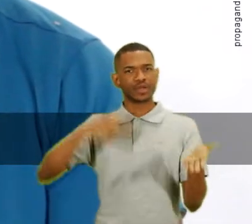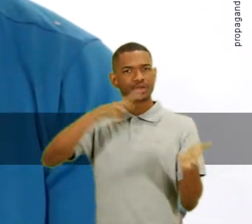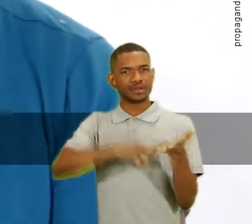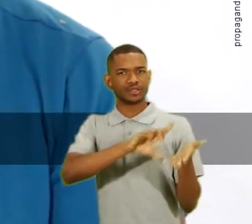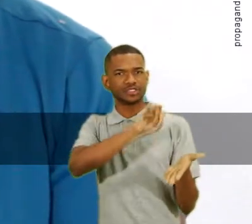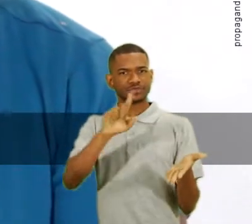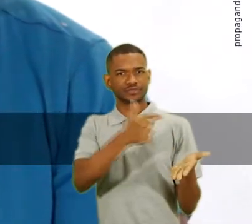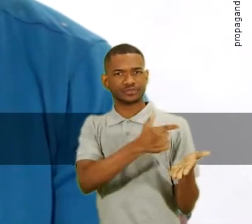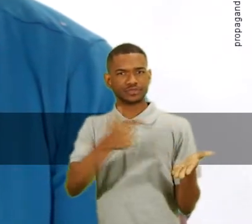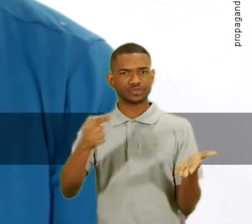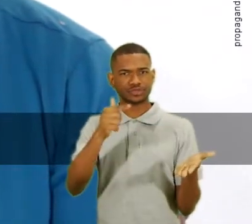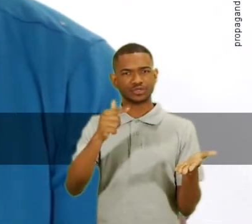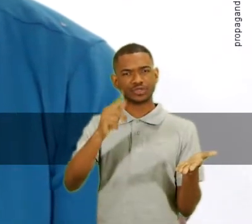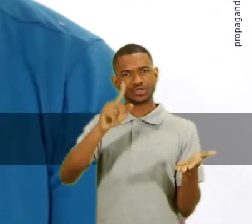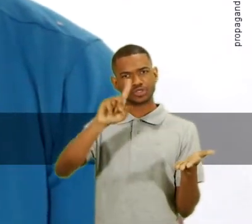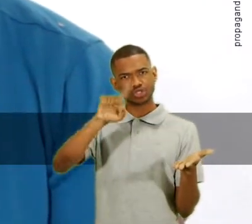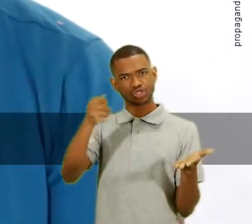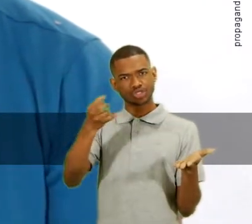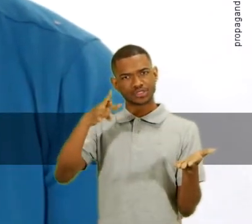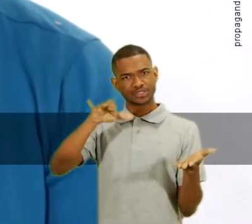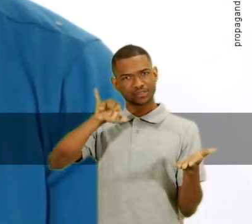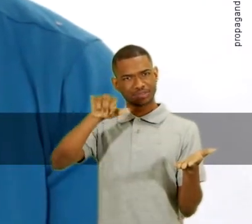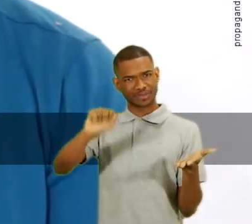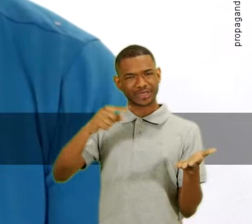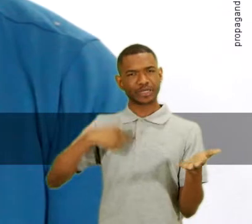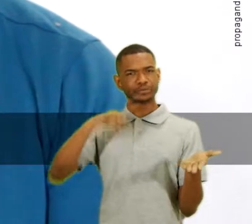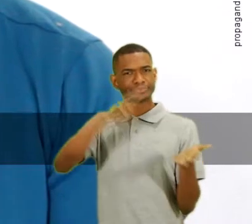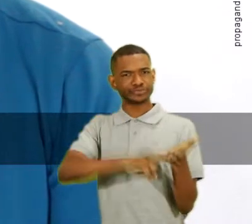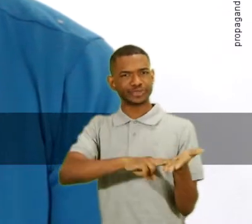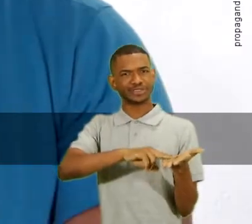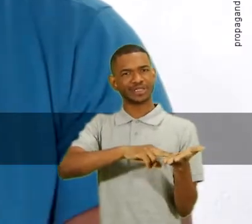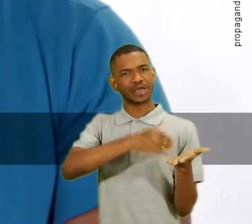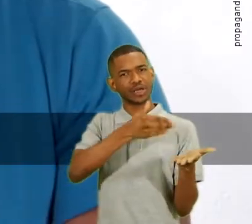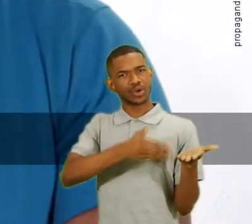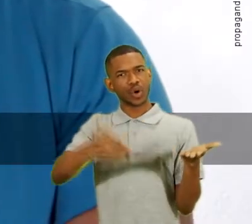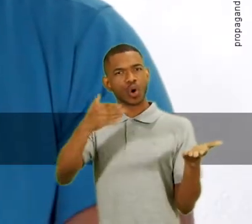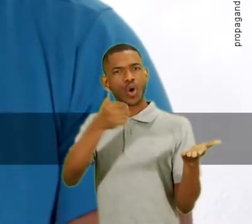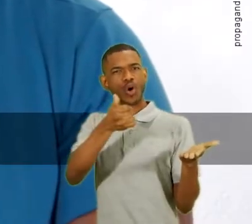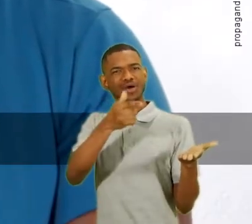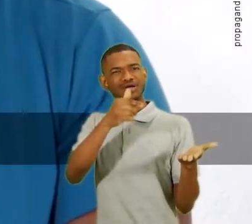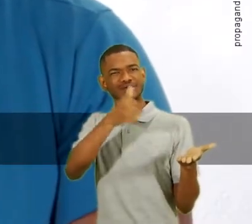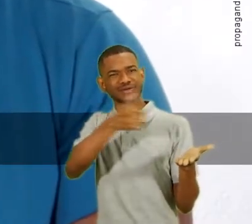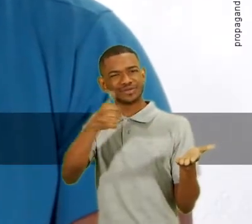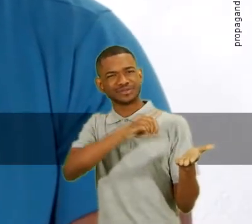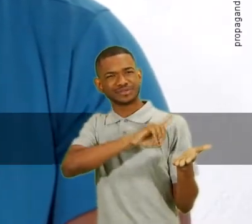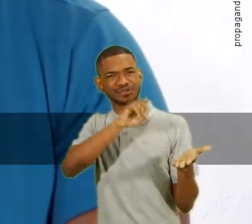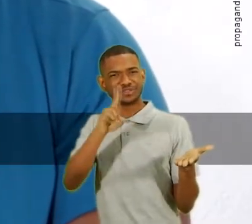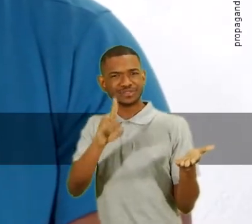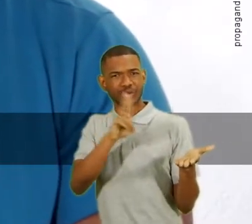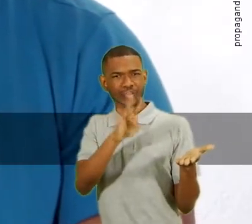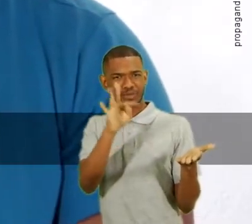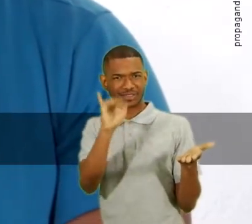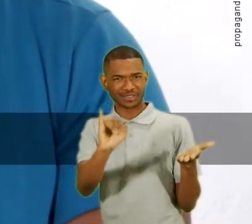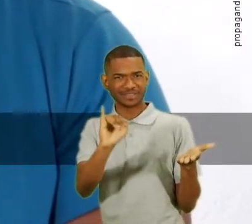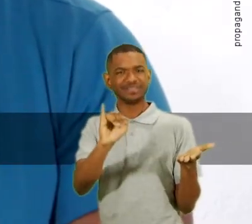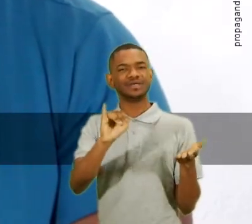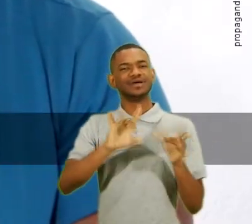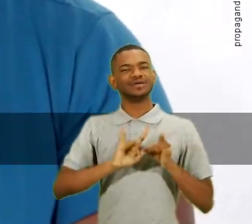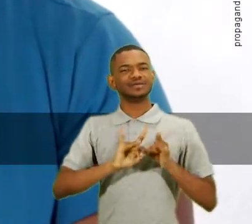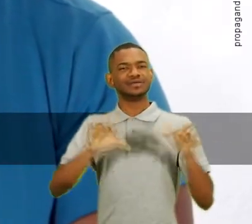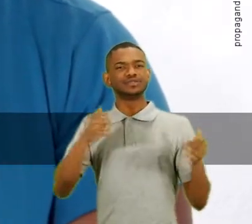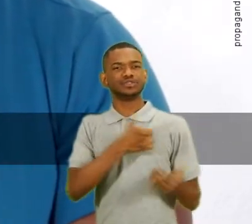José Maria de Moraes que entubada ficando 11 dias na UTI o ganhando o alto dia doze de agosto